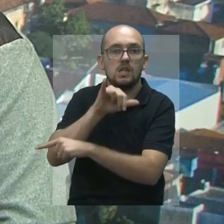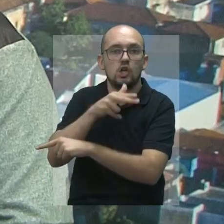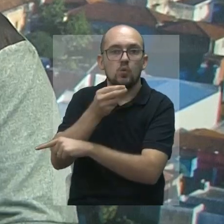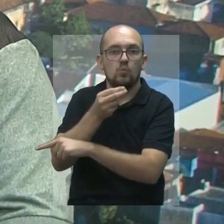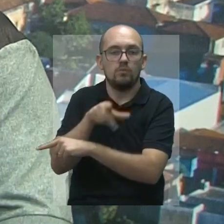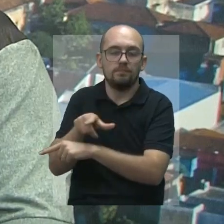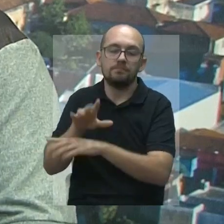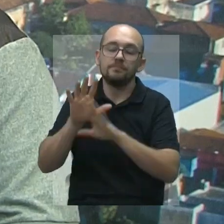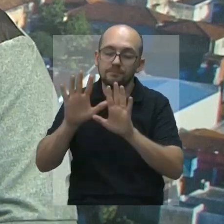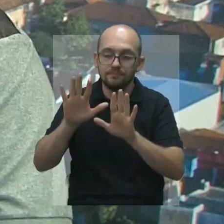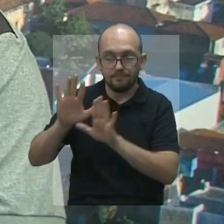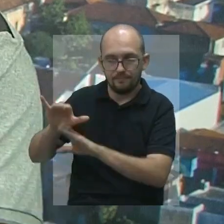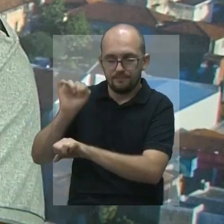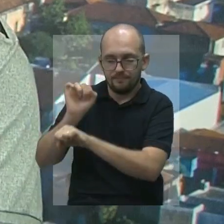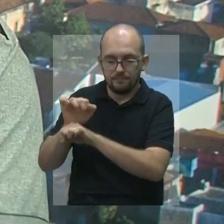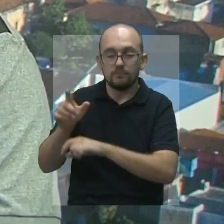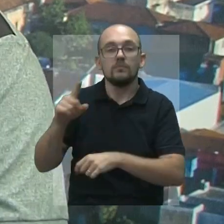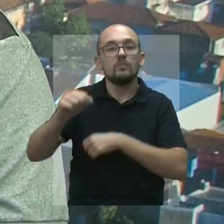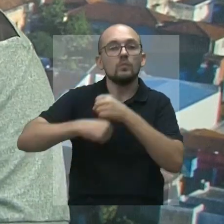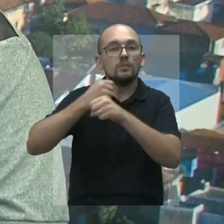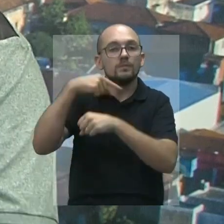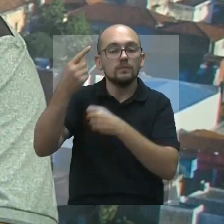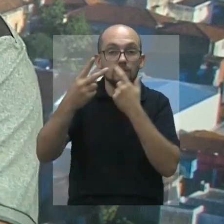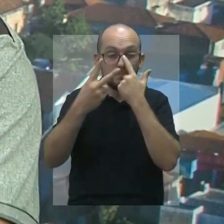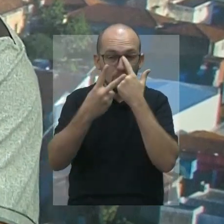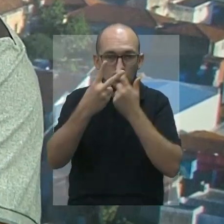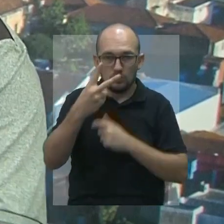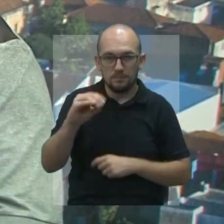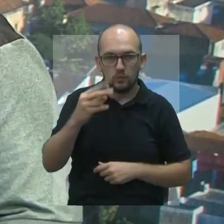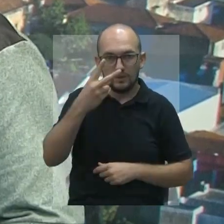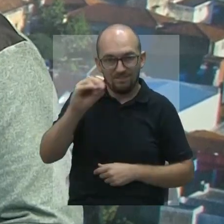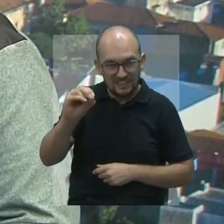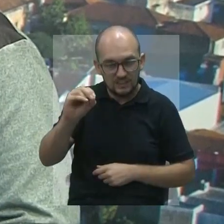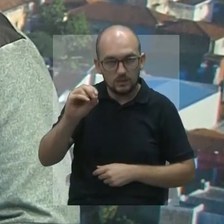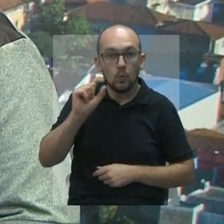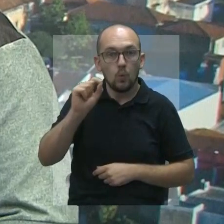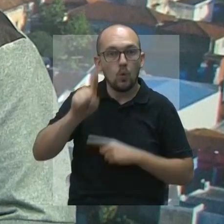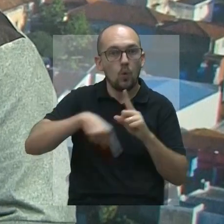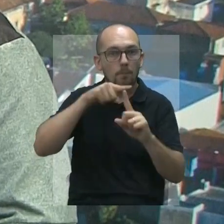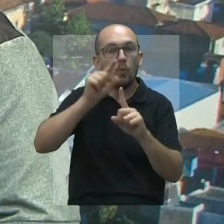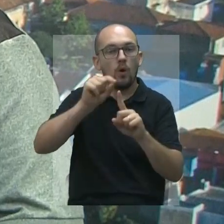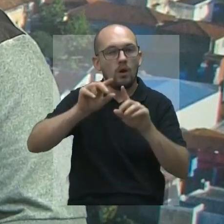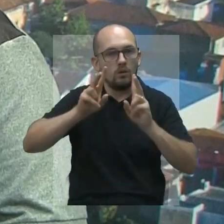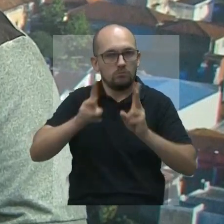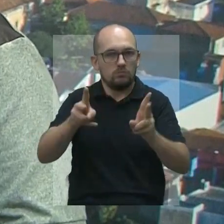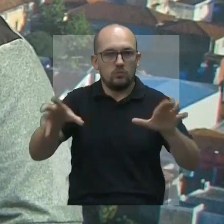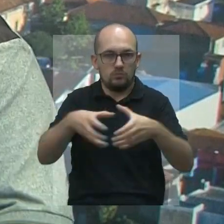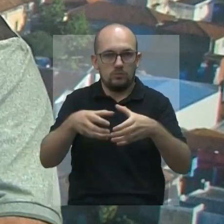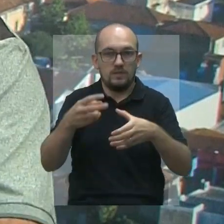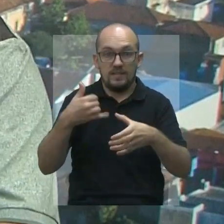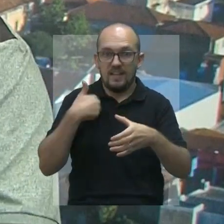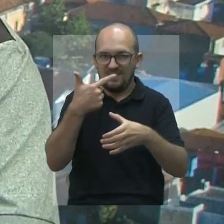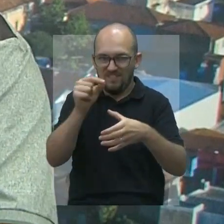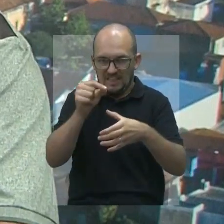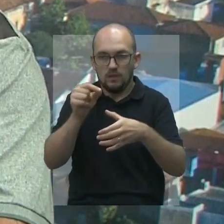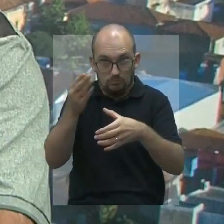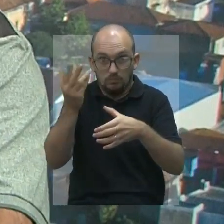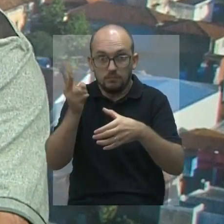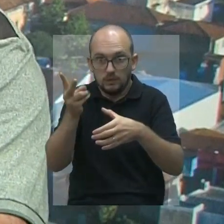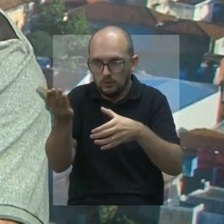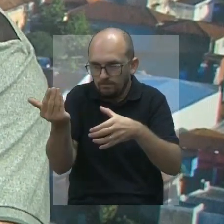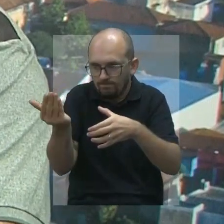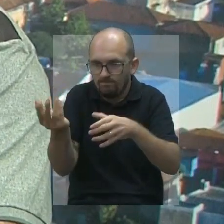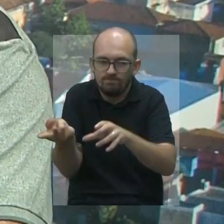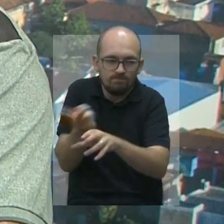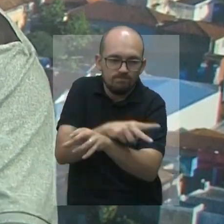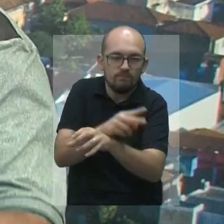sobre o ano de 2020, a ideia é essa, a ideia é manter a base, que foi campeã paulista sub-20, né? Vai disputar aí 80% estão